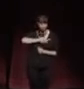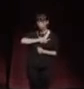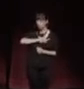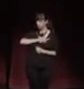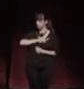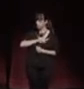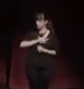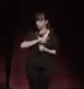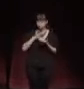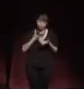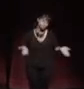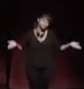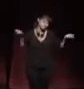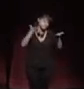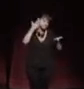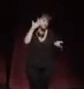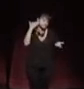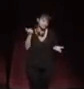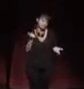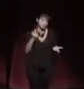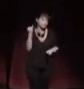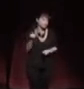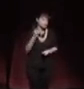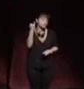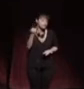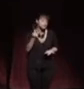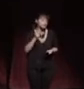sabemos, né, da importância da voz, da